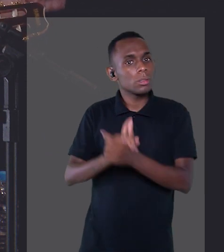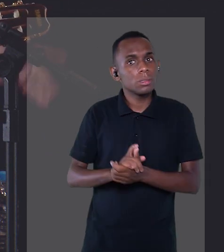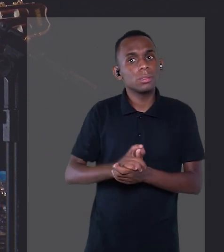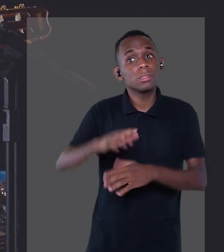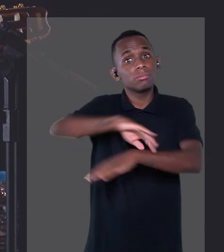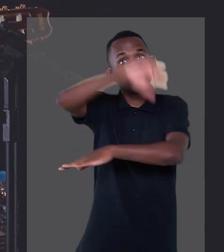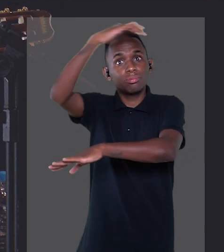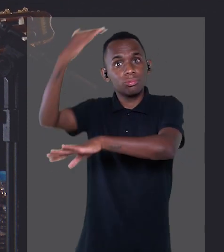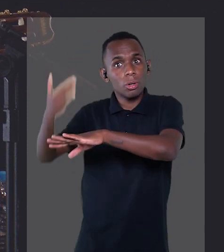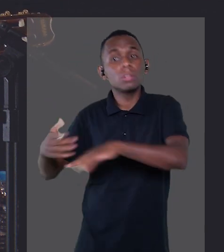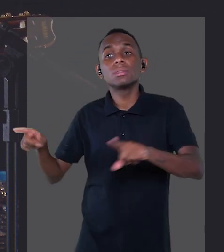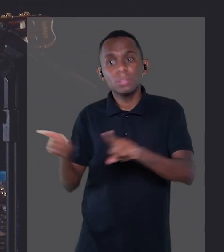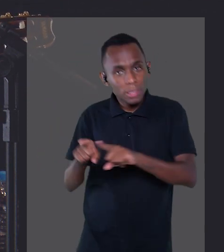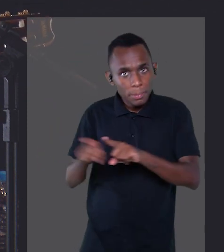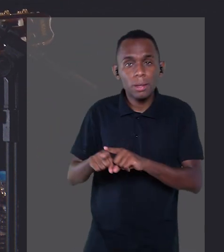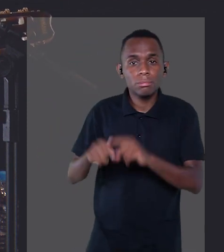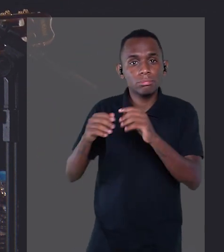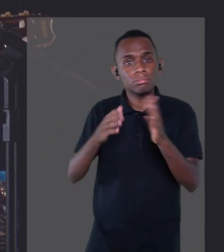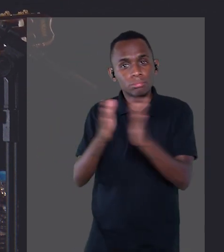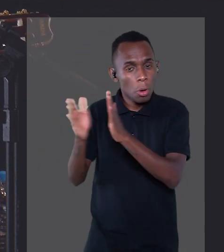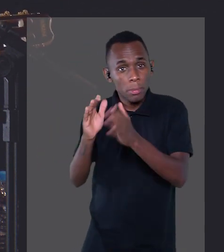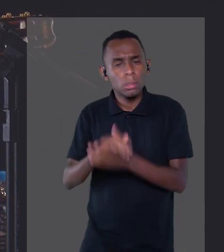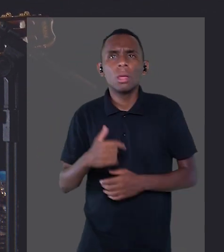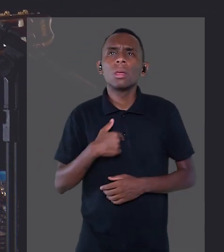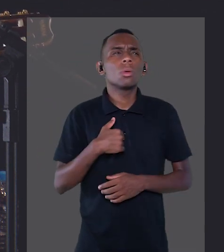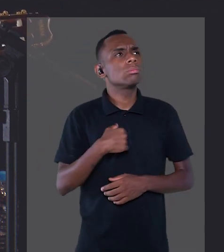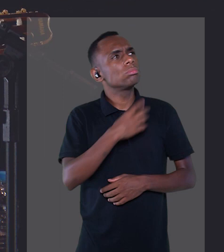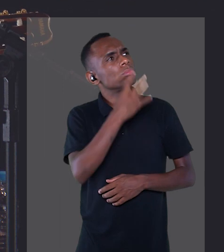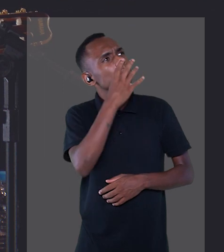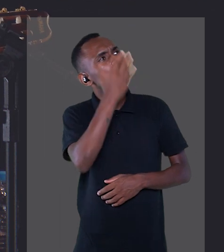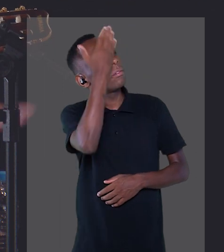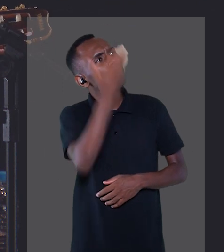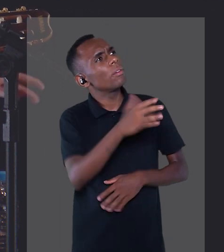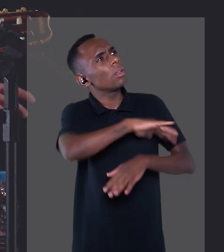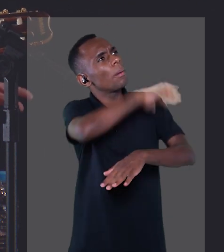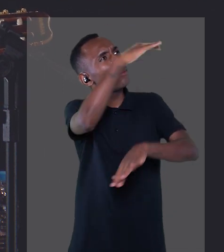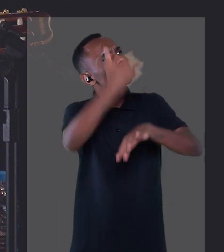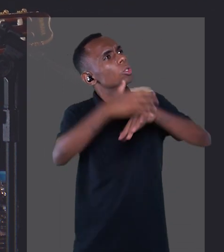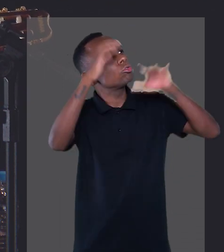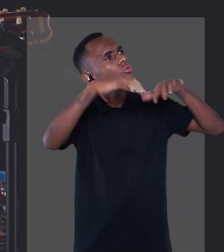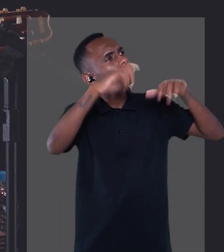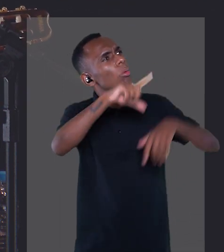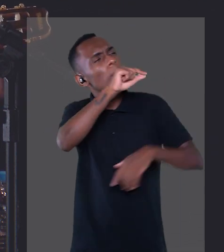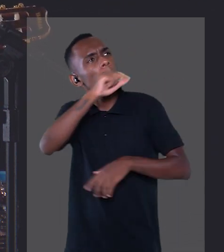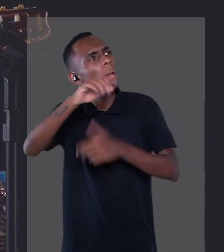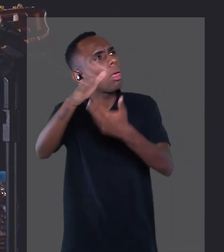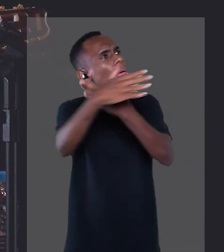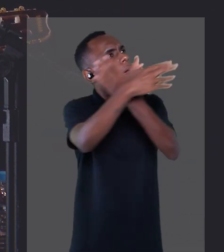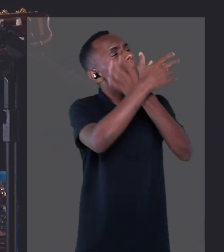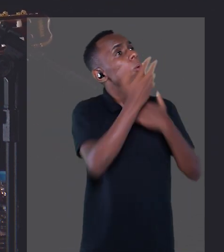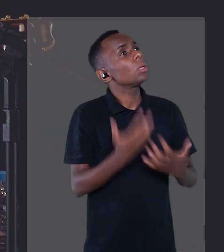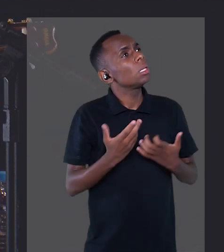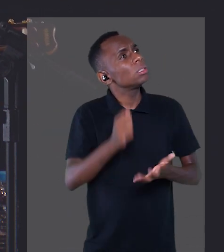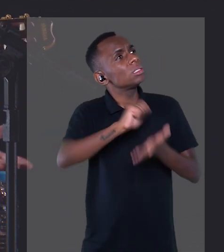serra, ficou também lá um tempo, direto. E eu falei, cara, eu estou aqui, vendo as montanhas aqui, a chuva, os passarinhos. Eu